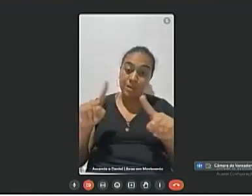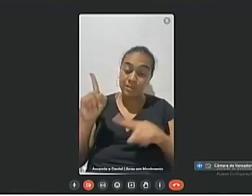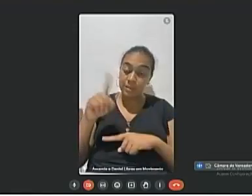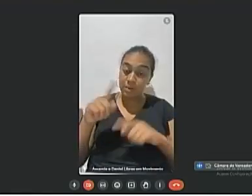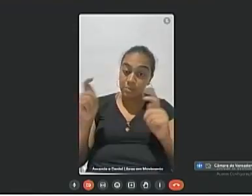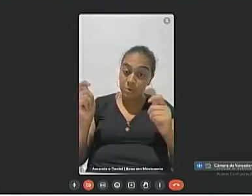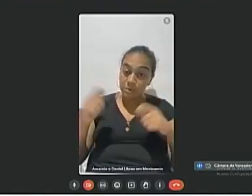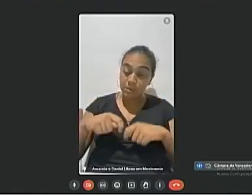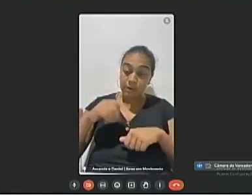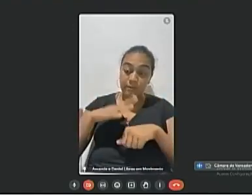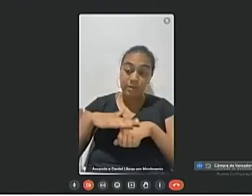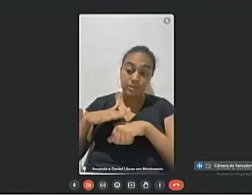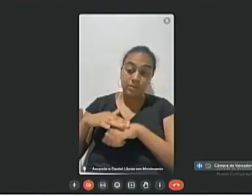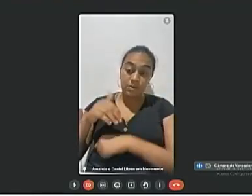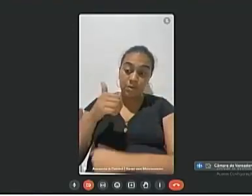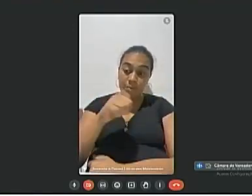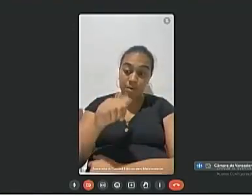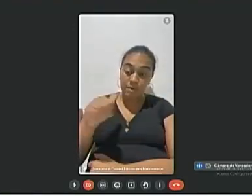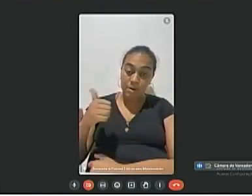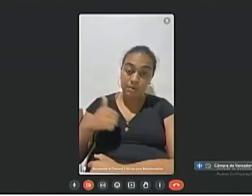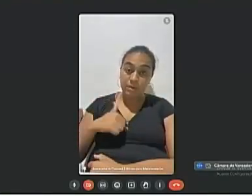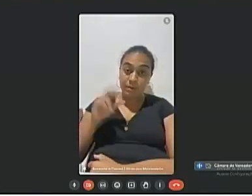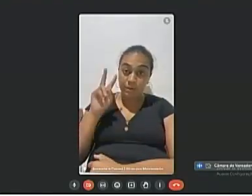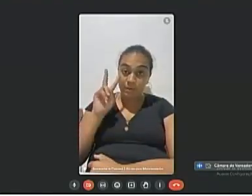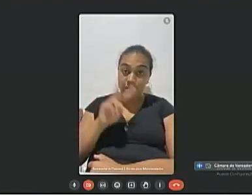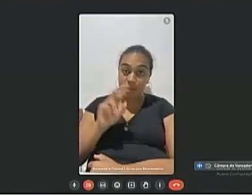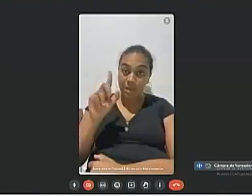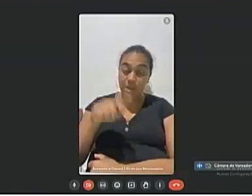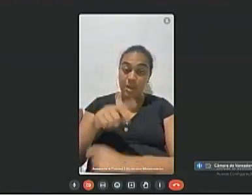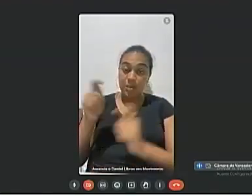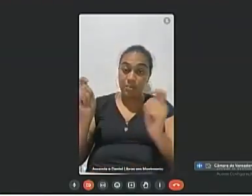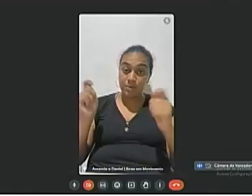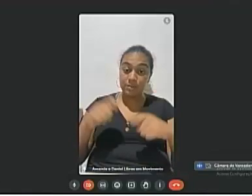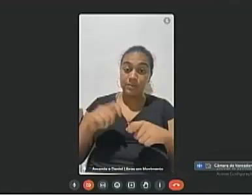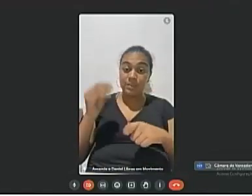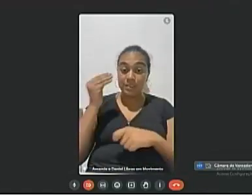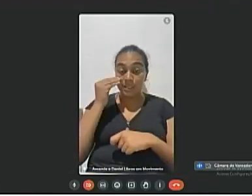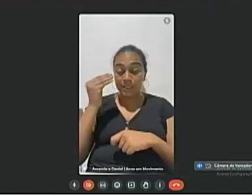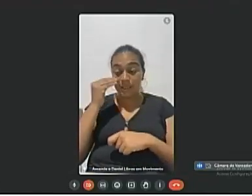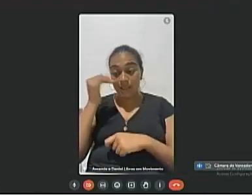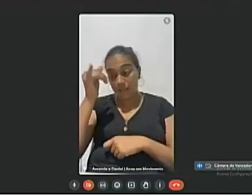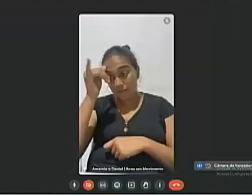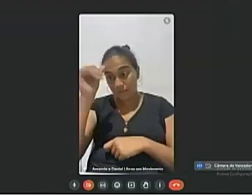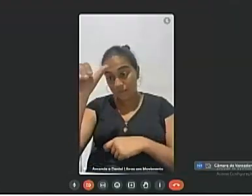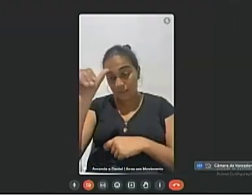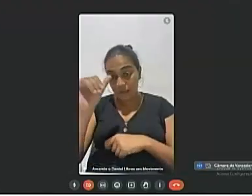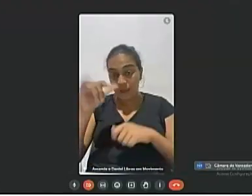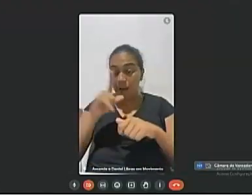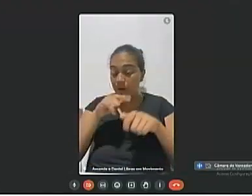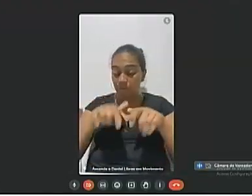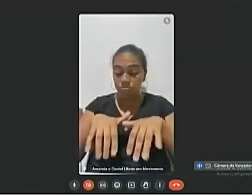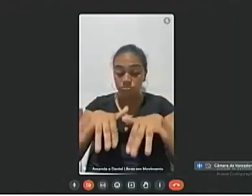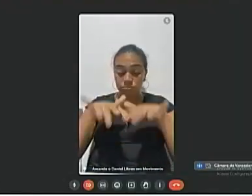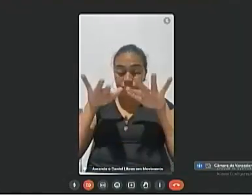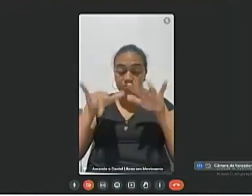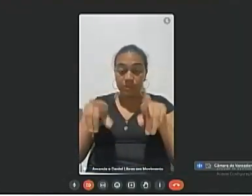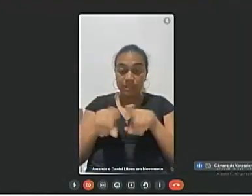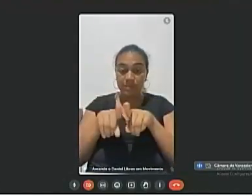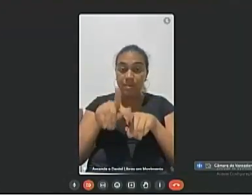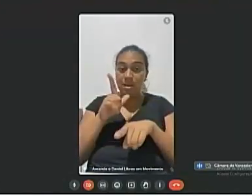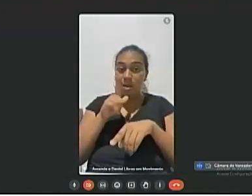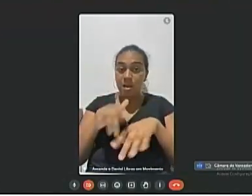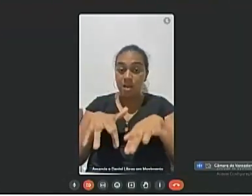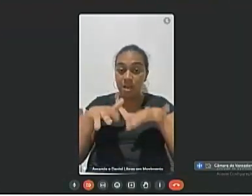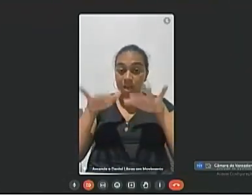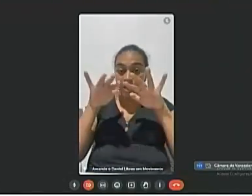fazer uma avaliação para verificar se é possível abater, né, ou segurar enchentes construindo uma barragem rio acima de União